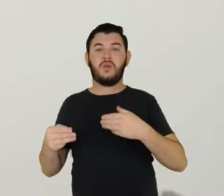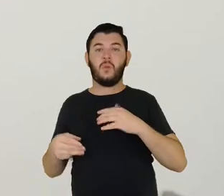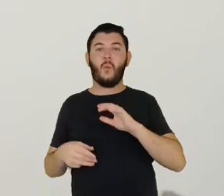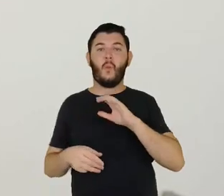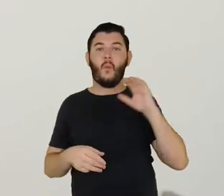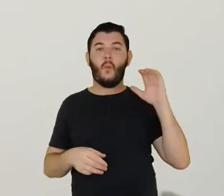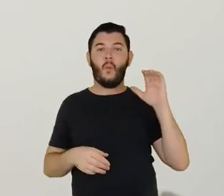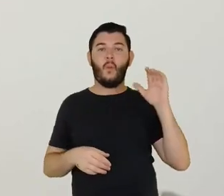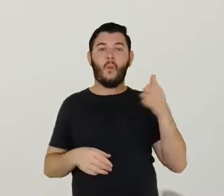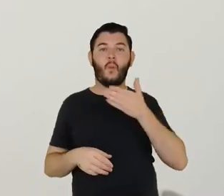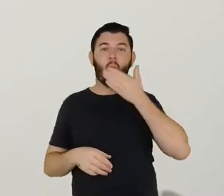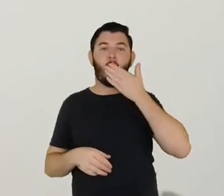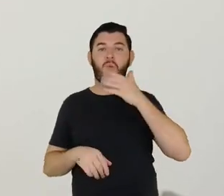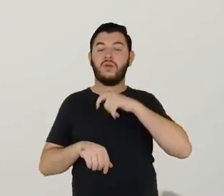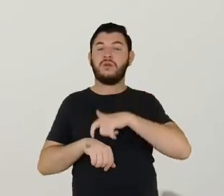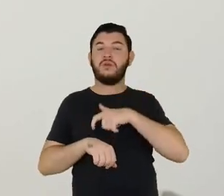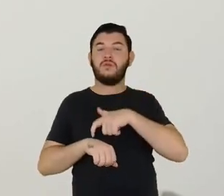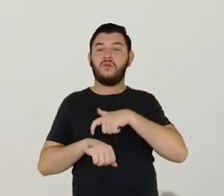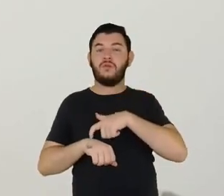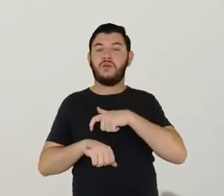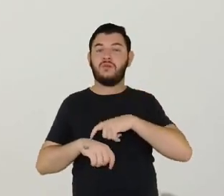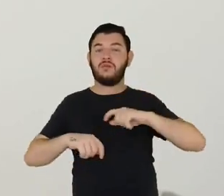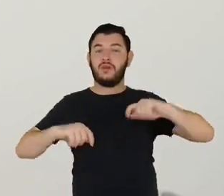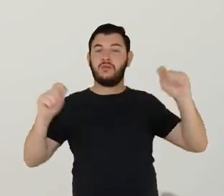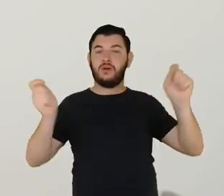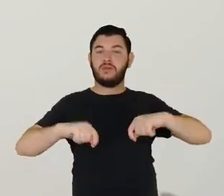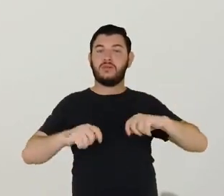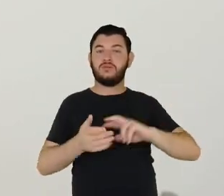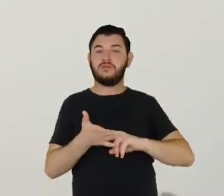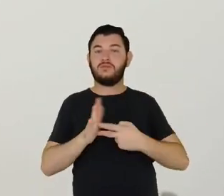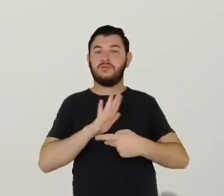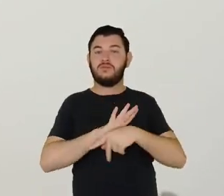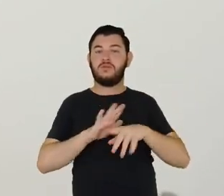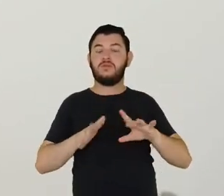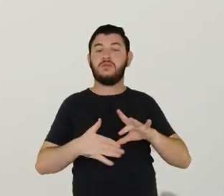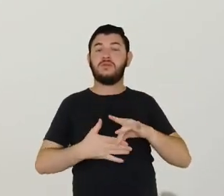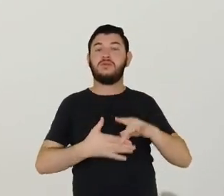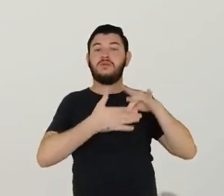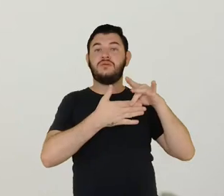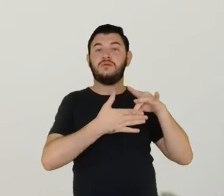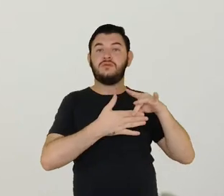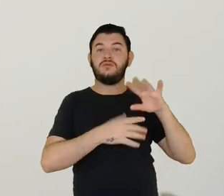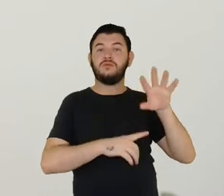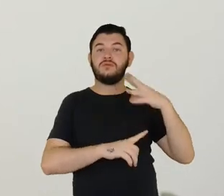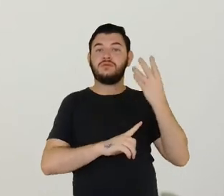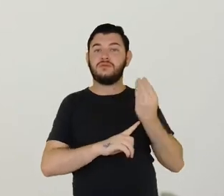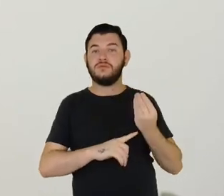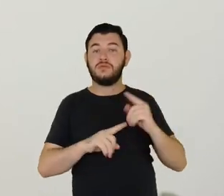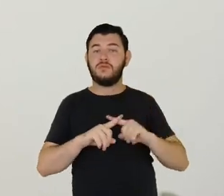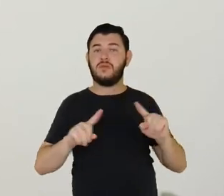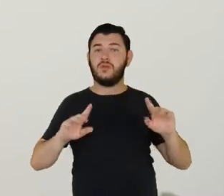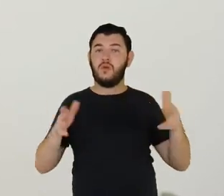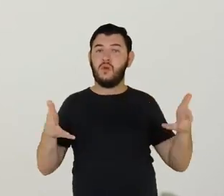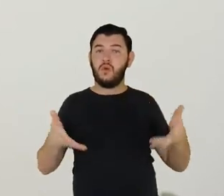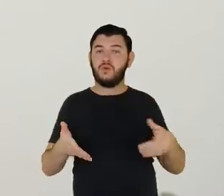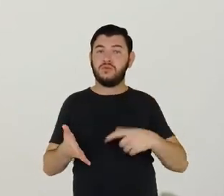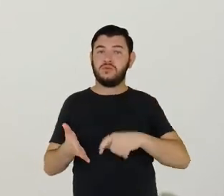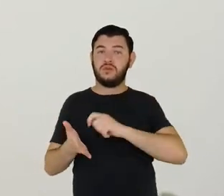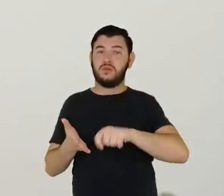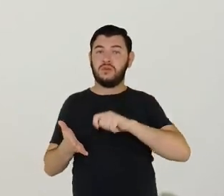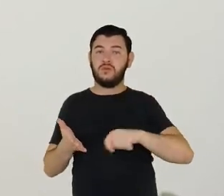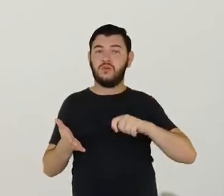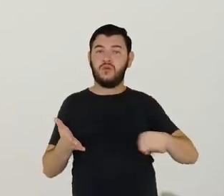capacidade de liderar os artistas. Os escritores hoje, para escrever uma novela para um streaming, eles têm que escrever